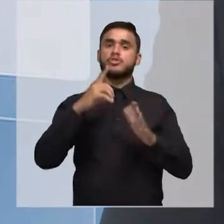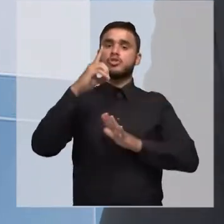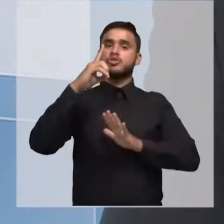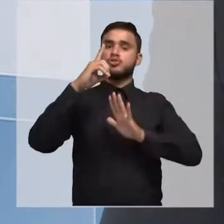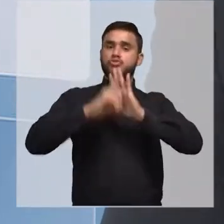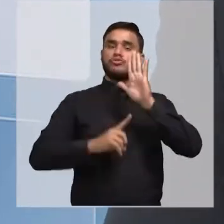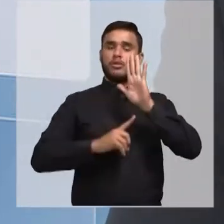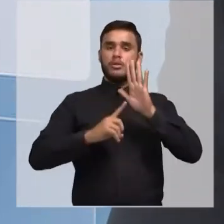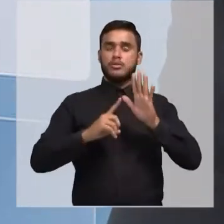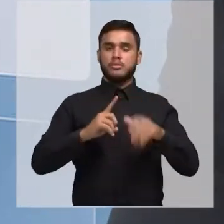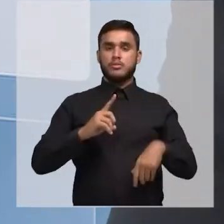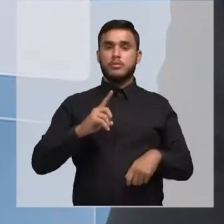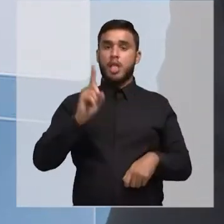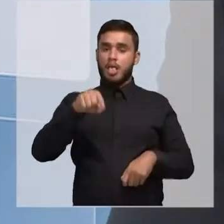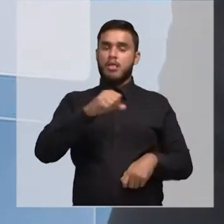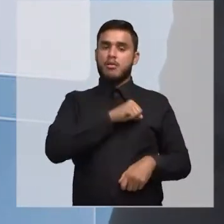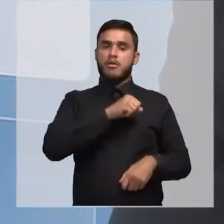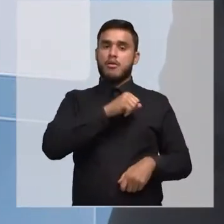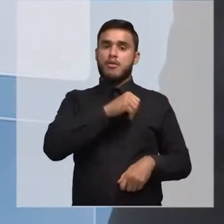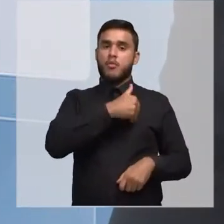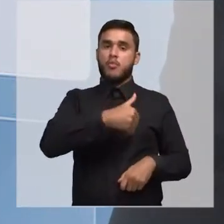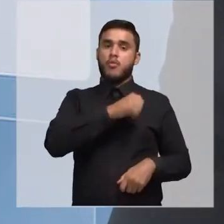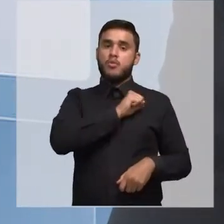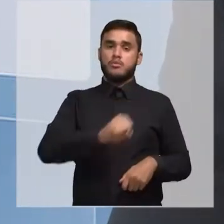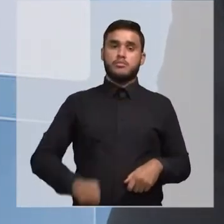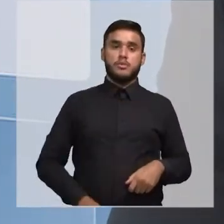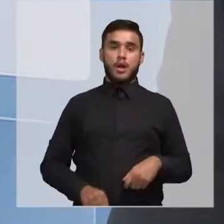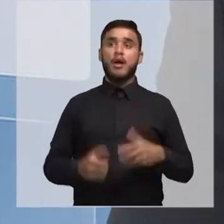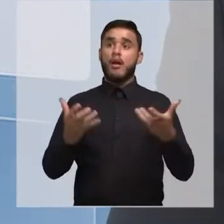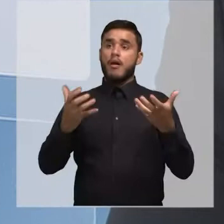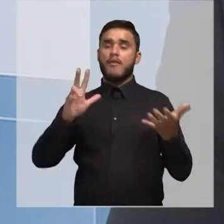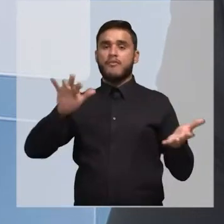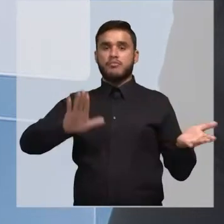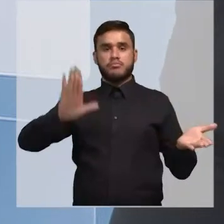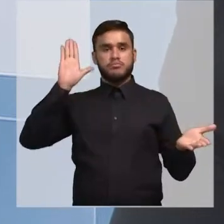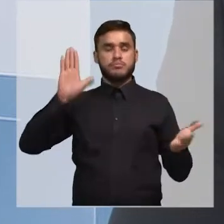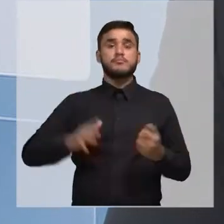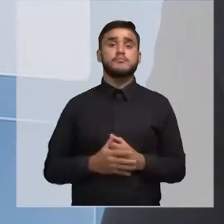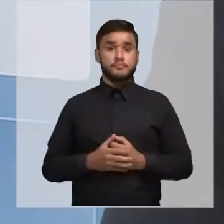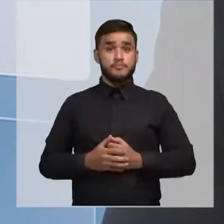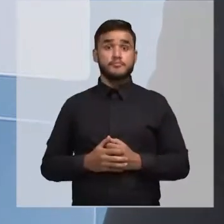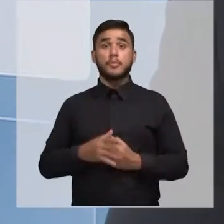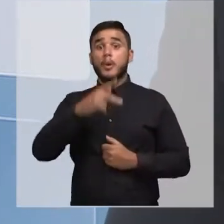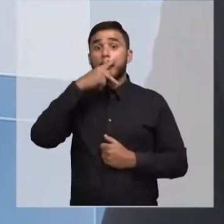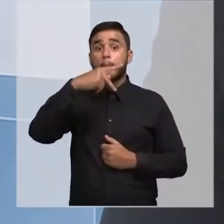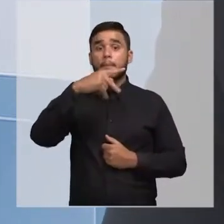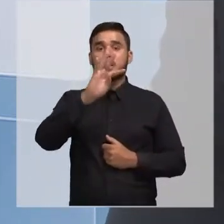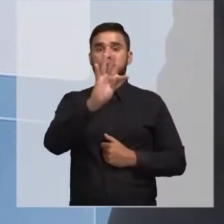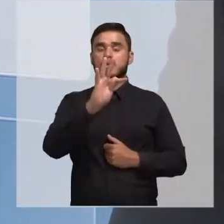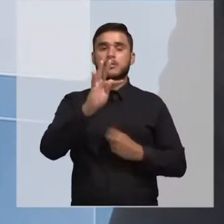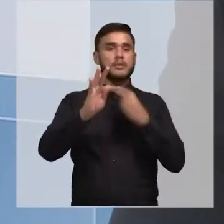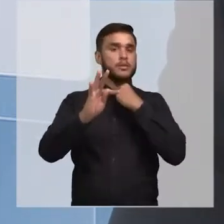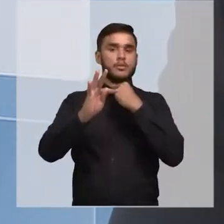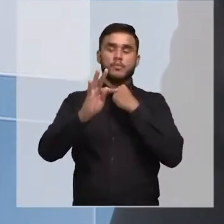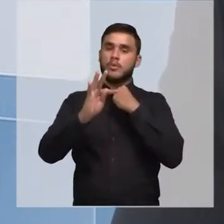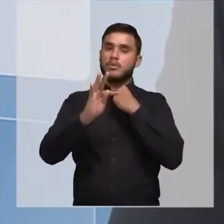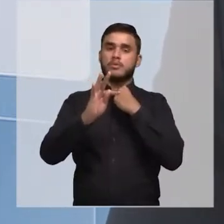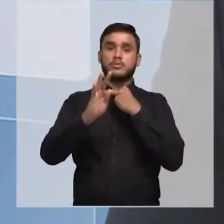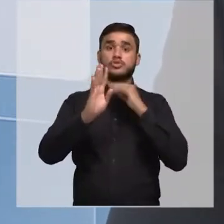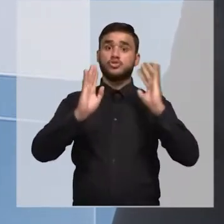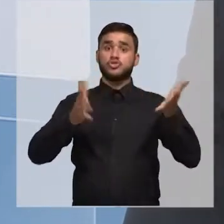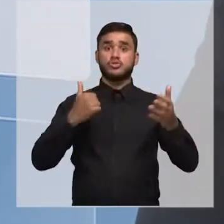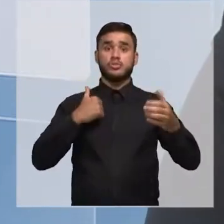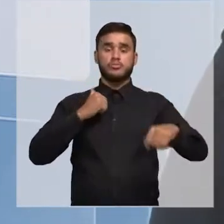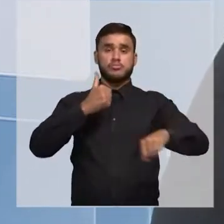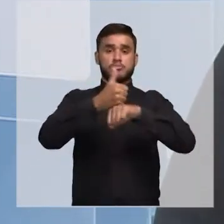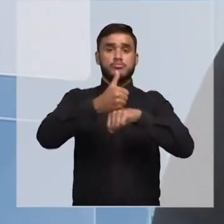Senado. Então o Camilo já colocou abertamente, né? E bem diplomático. O PT tem o governo do Estado, não pode ter a vaga do Senado. Ele